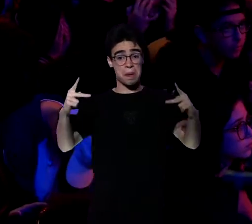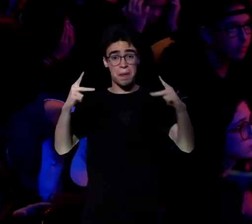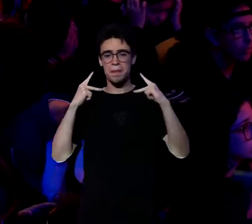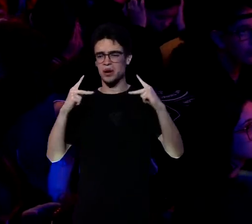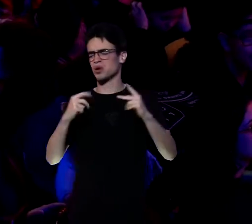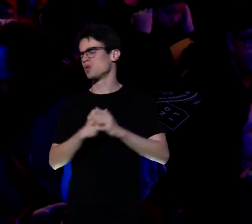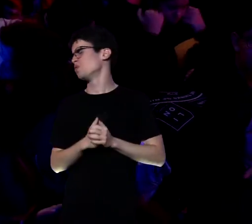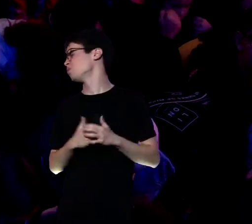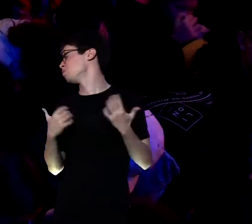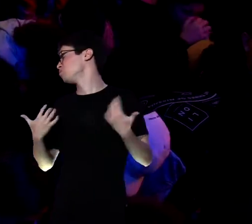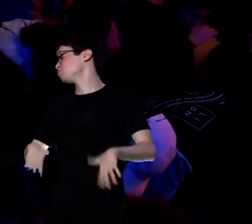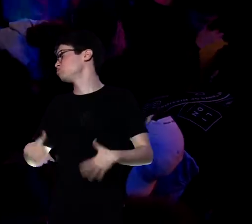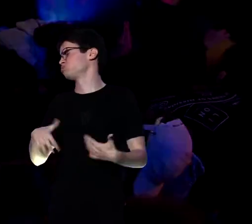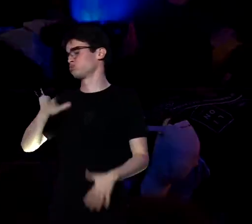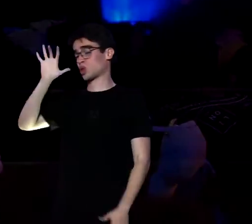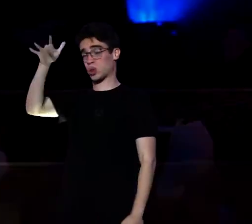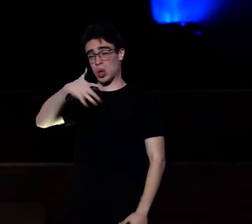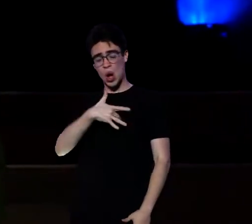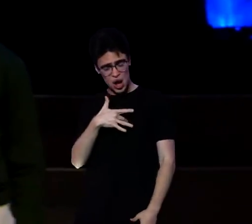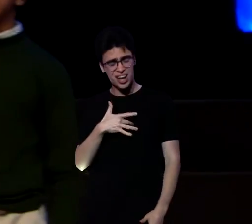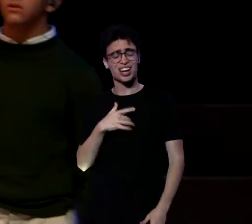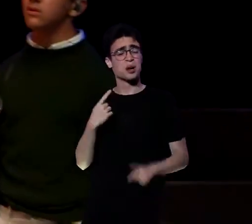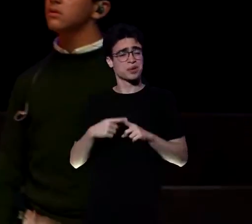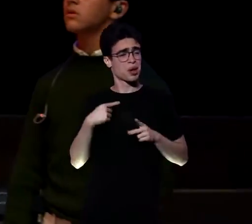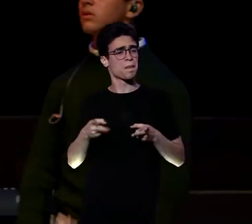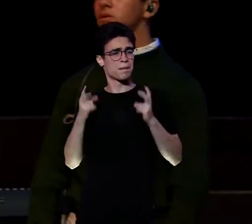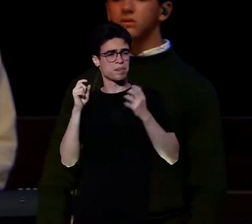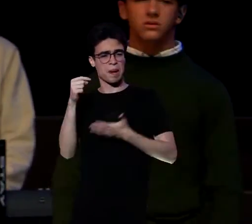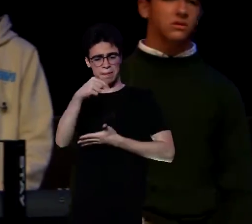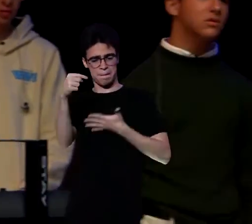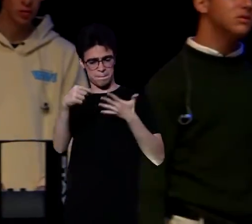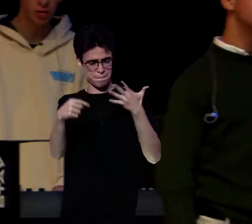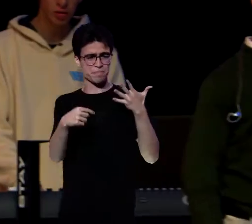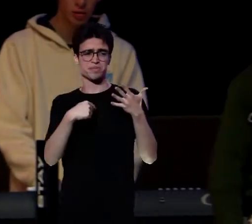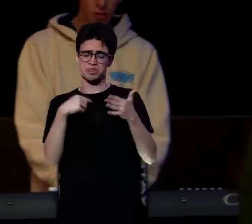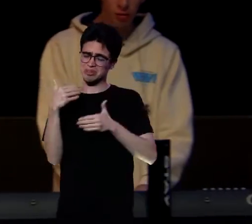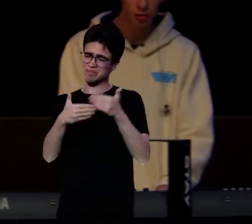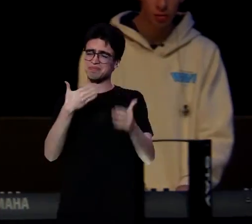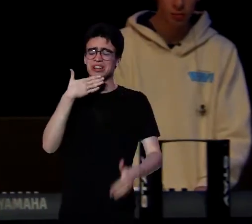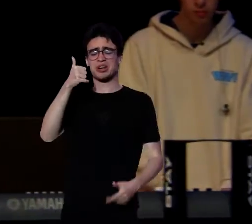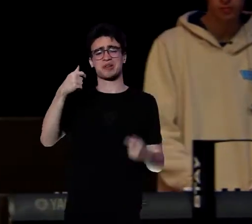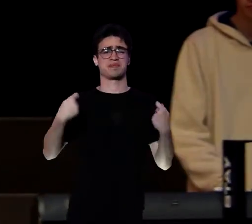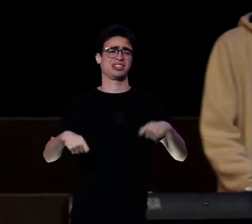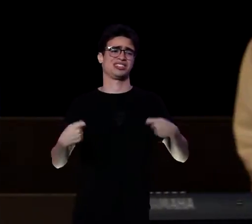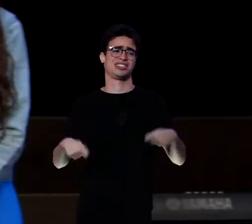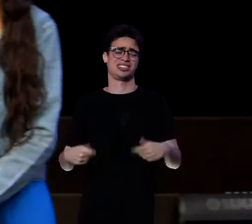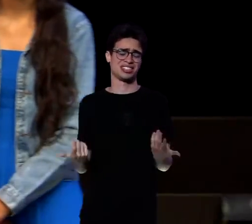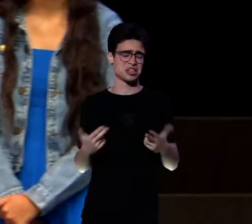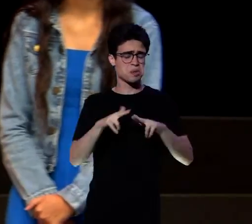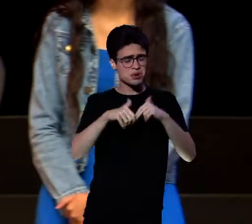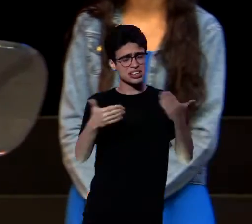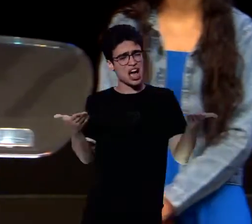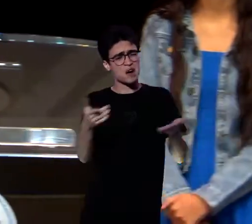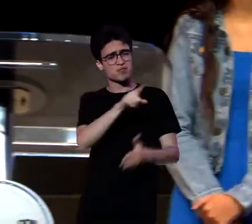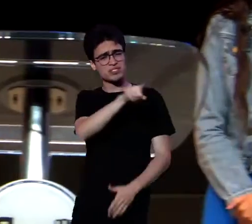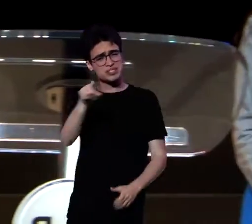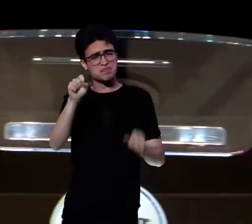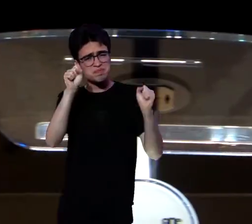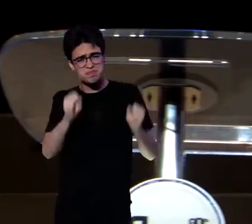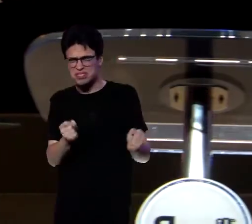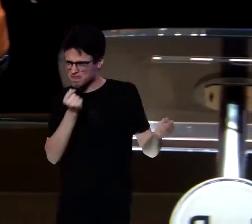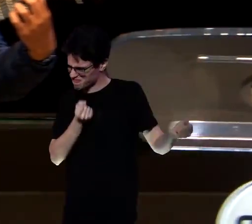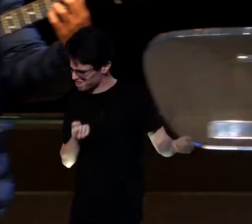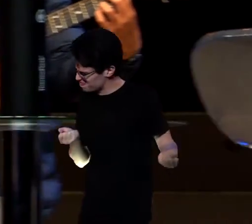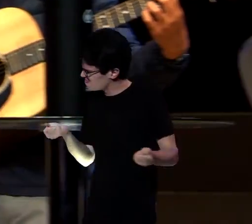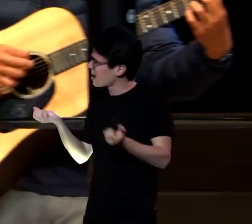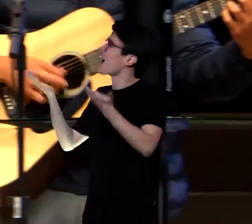para a minha vida. Eu vi o tanto que eu preciso melhorar nessas áreas. Então se entrega agora na presença de Deus, porque Ele tem muito mais para